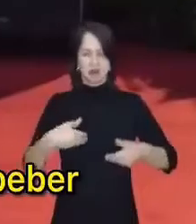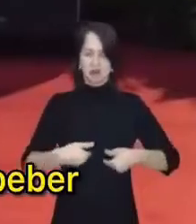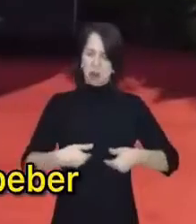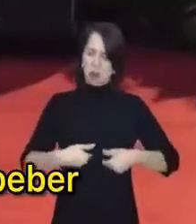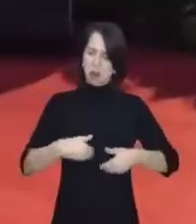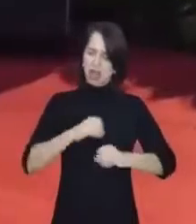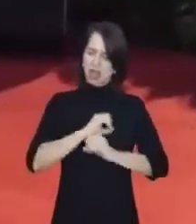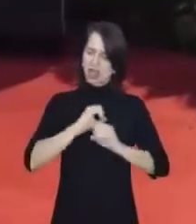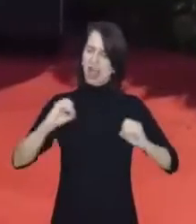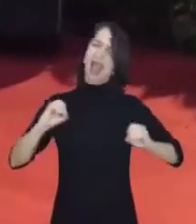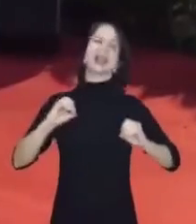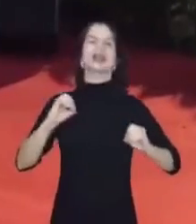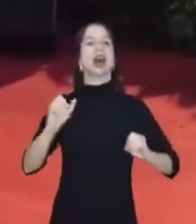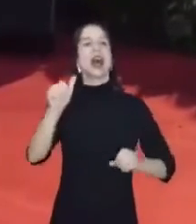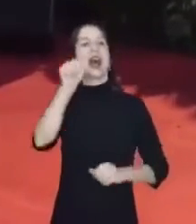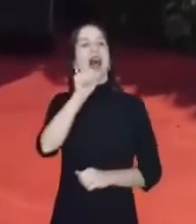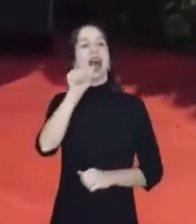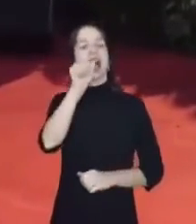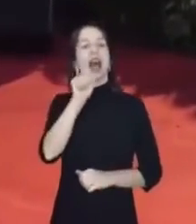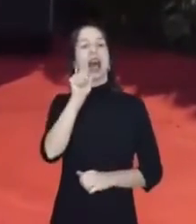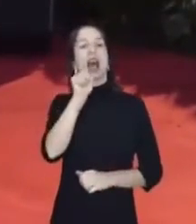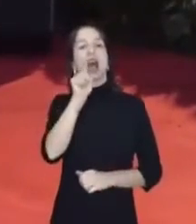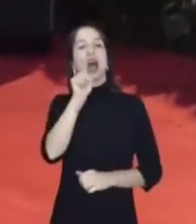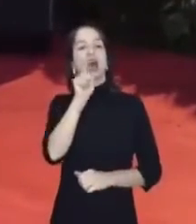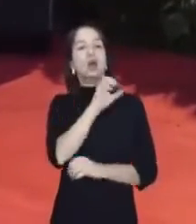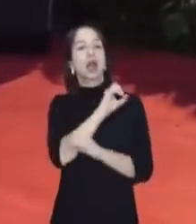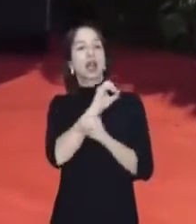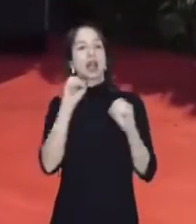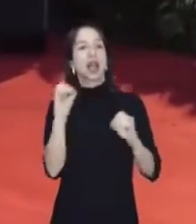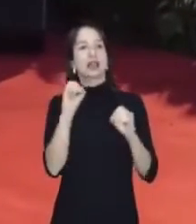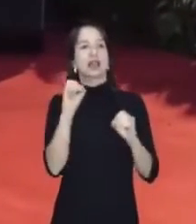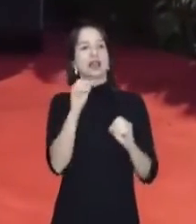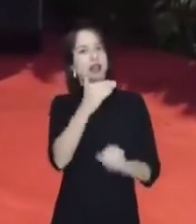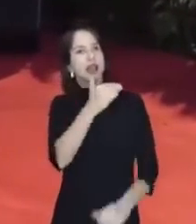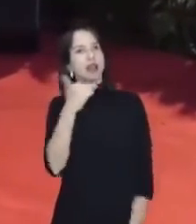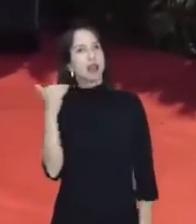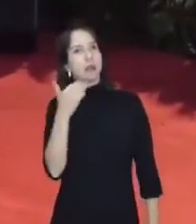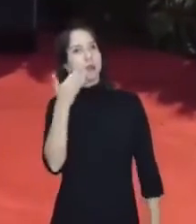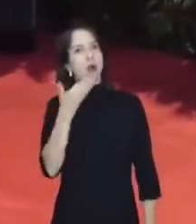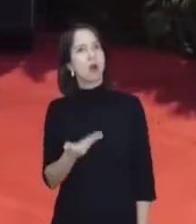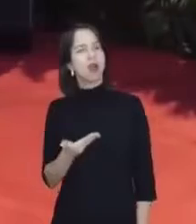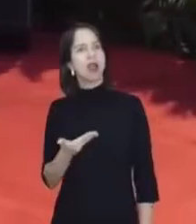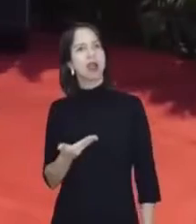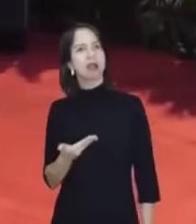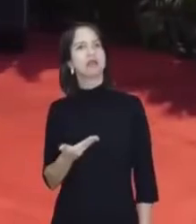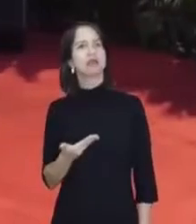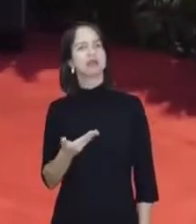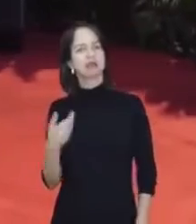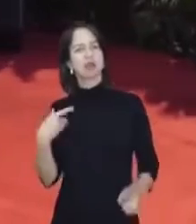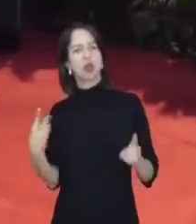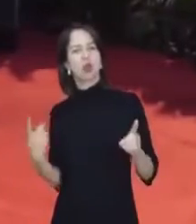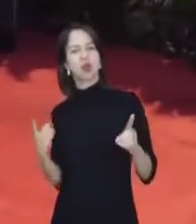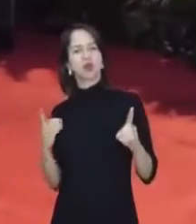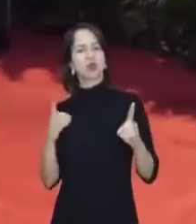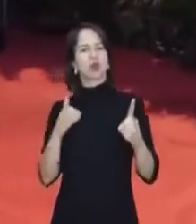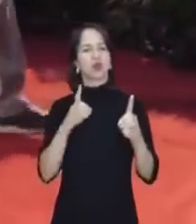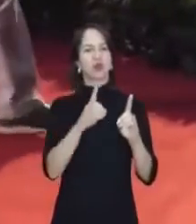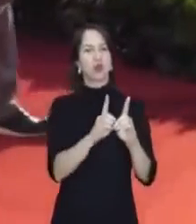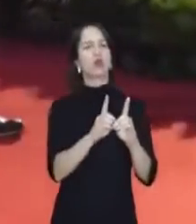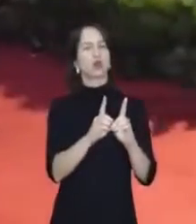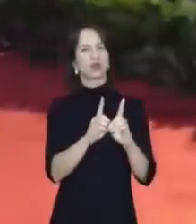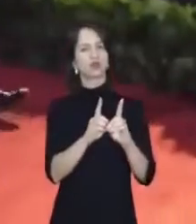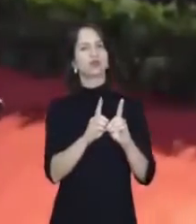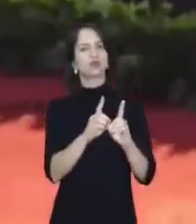sem beber. E aí a morte seria certa. E eu então fui procurar o ministro